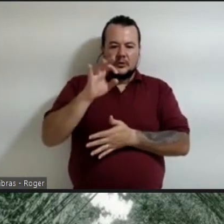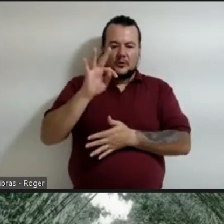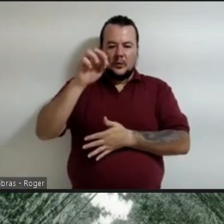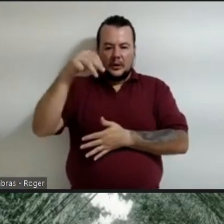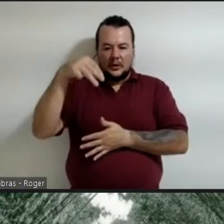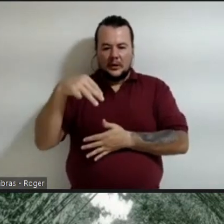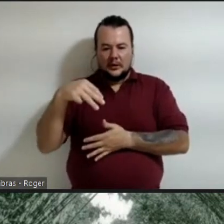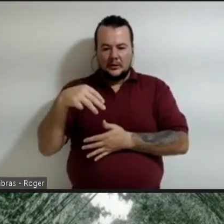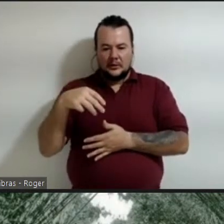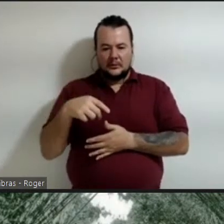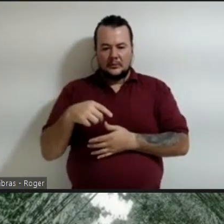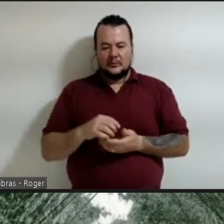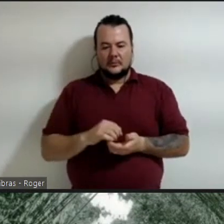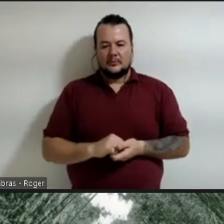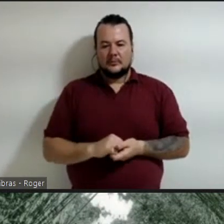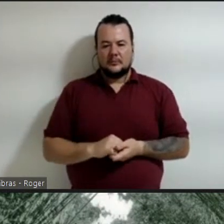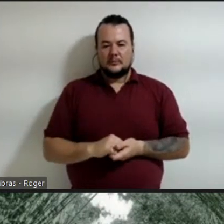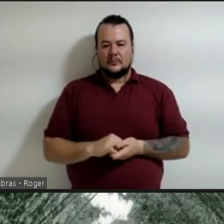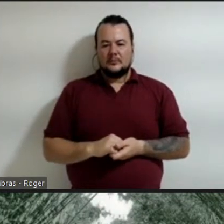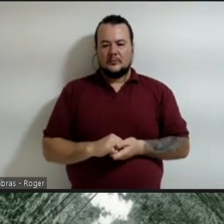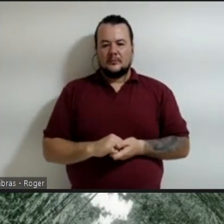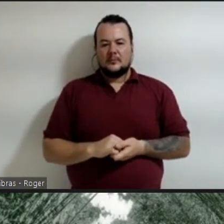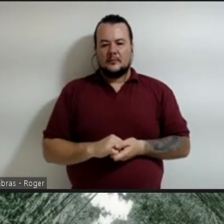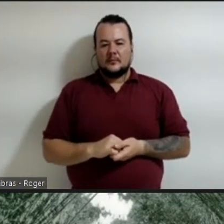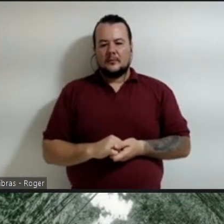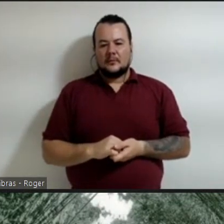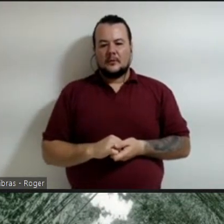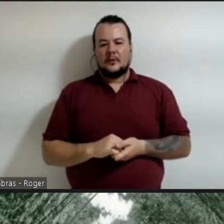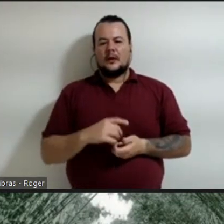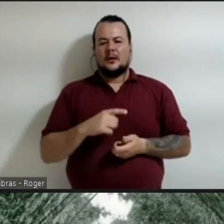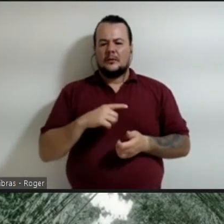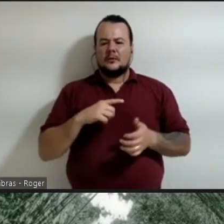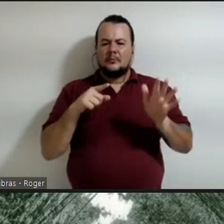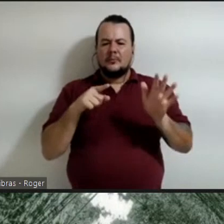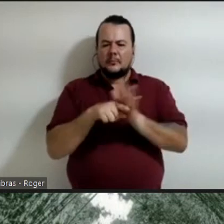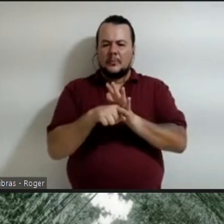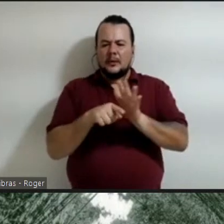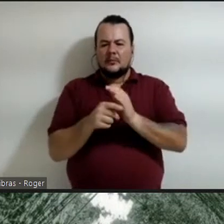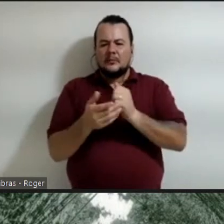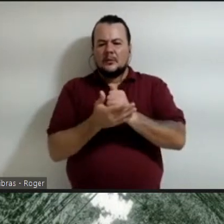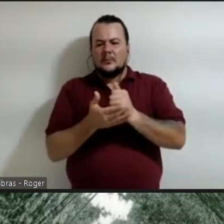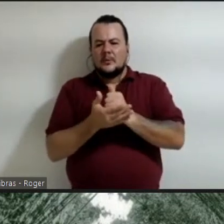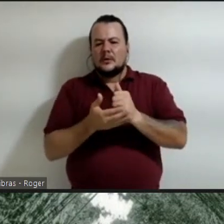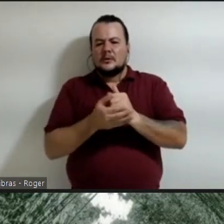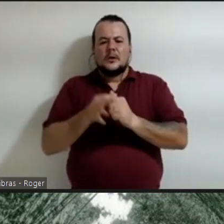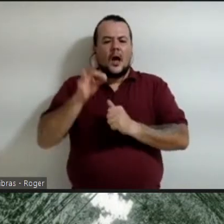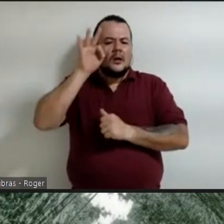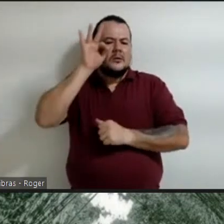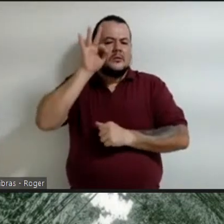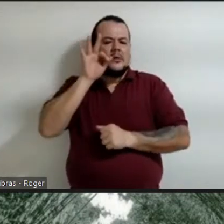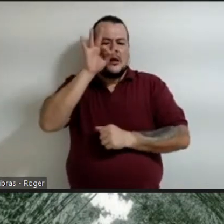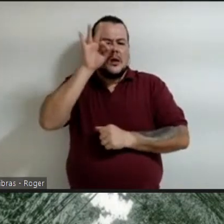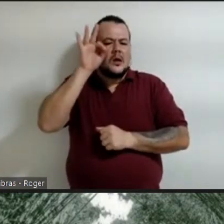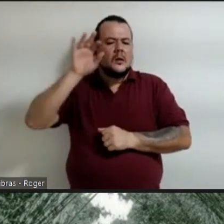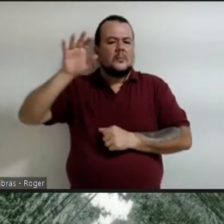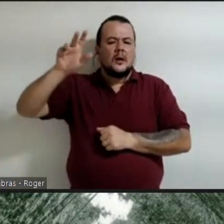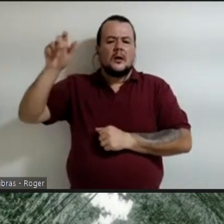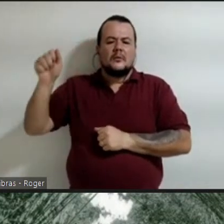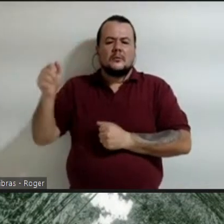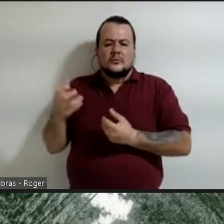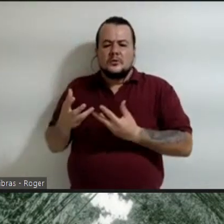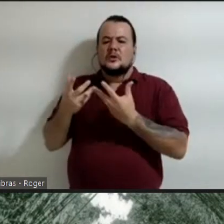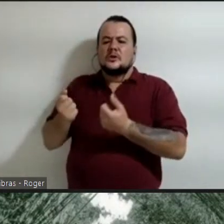pergunta se, a exemplo do Niemeyer na África do Sul, ele assumiu uma liderança e